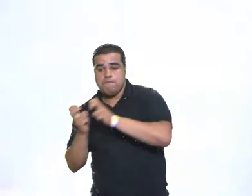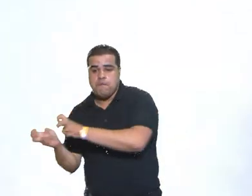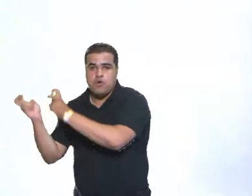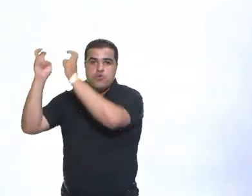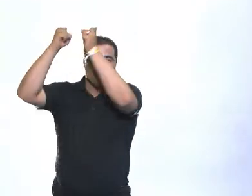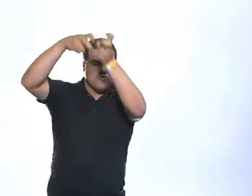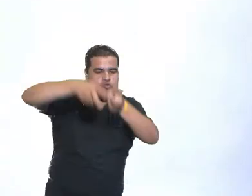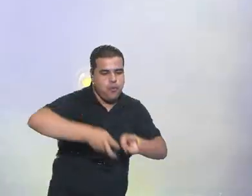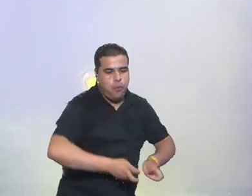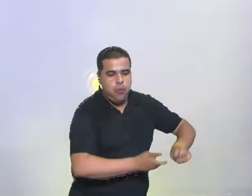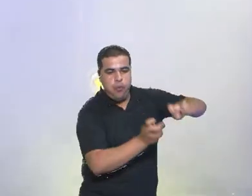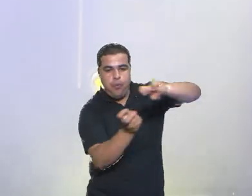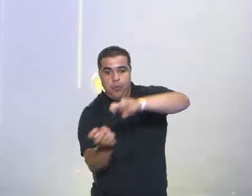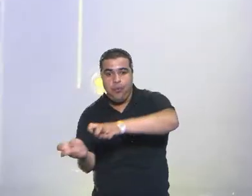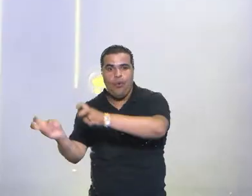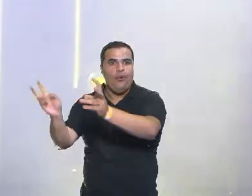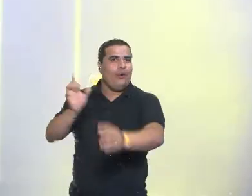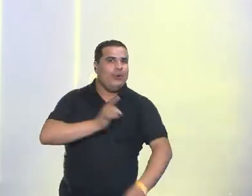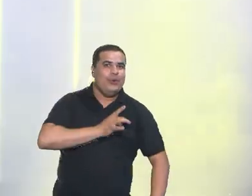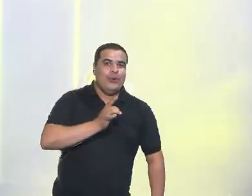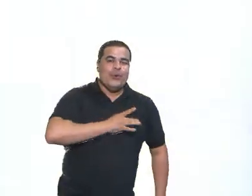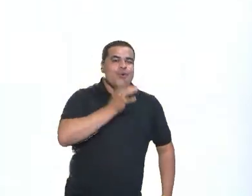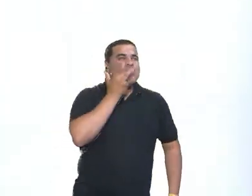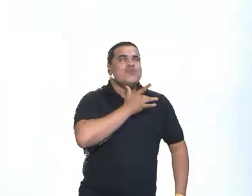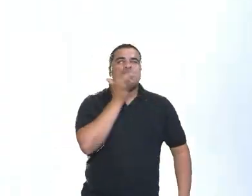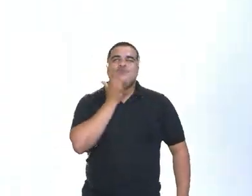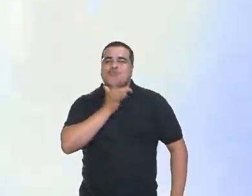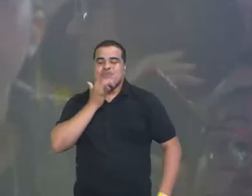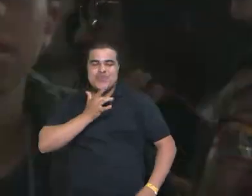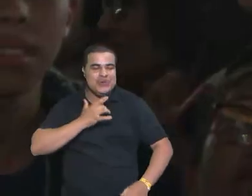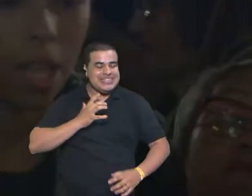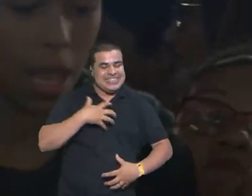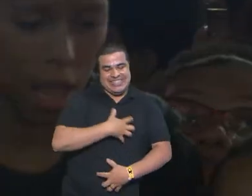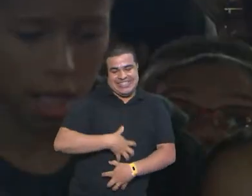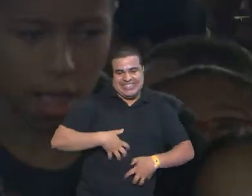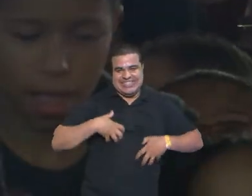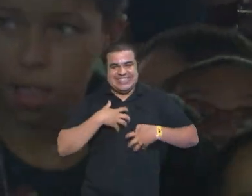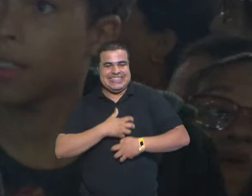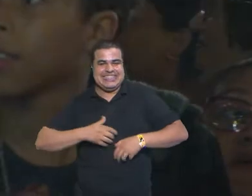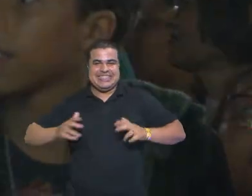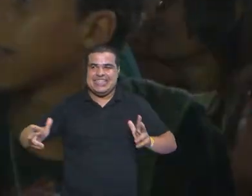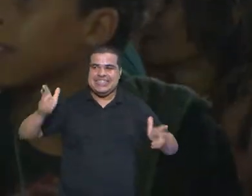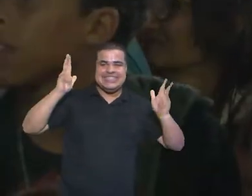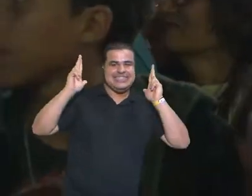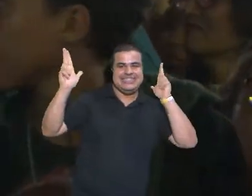dor de cabeça para baixo e tá frio